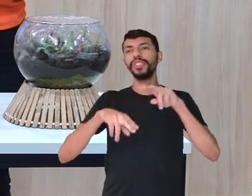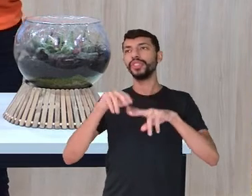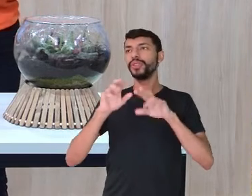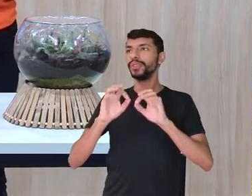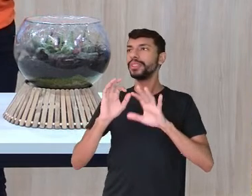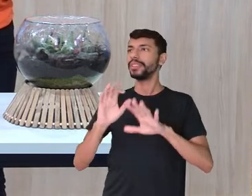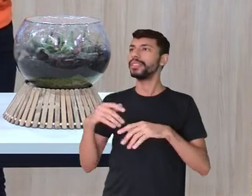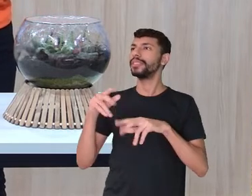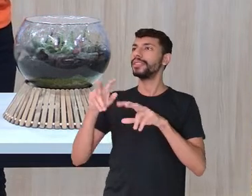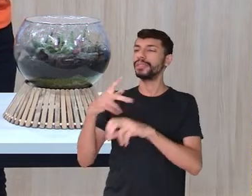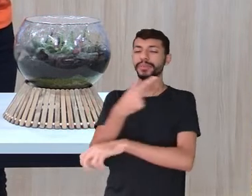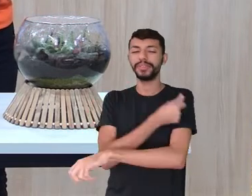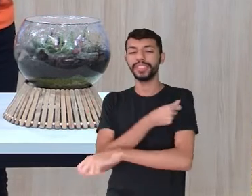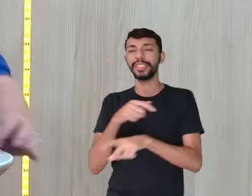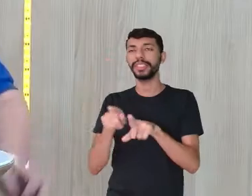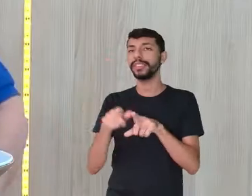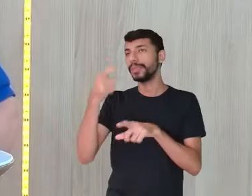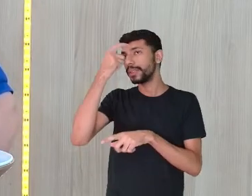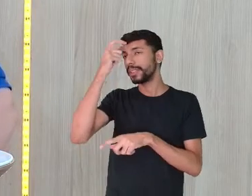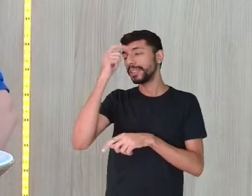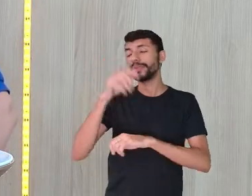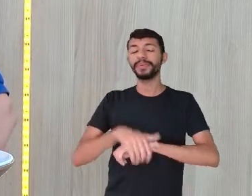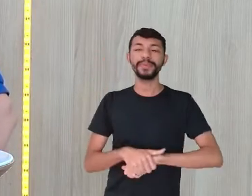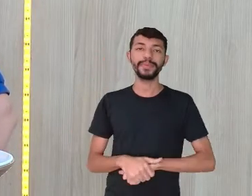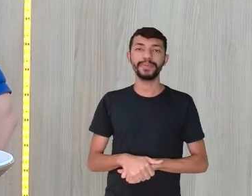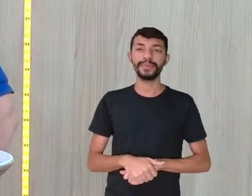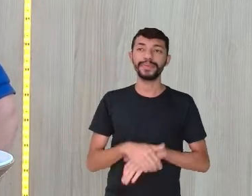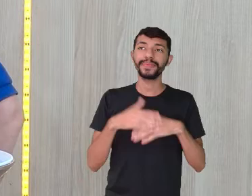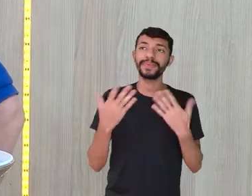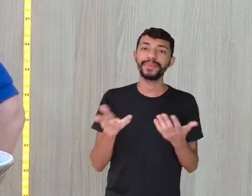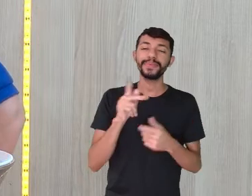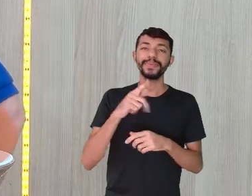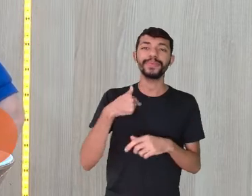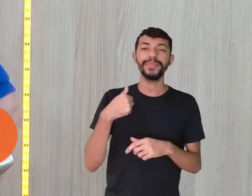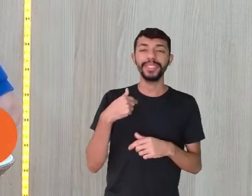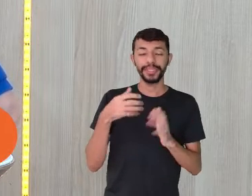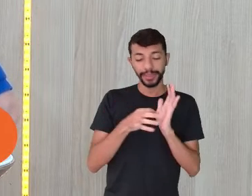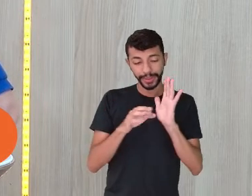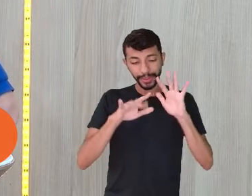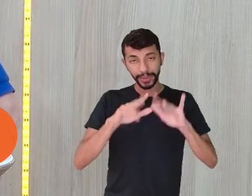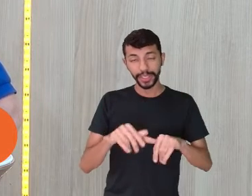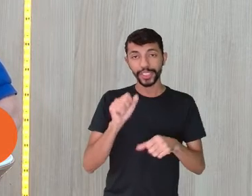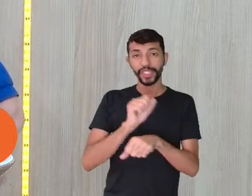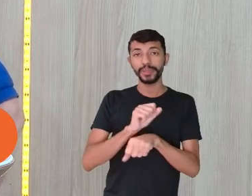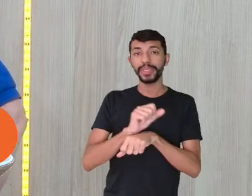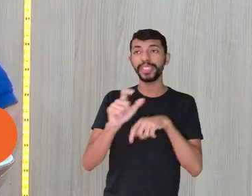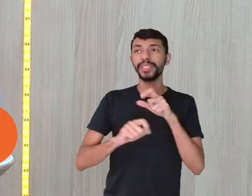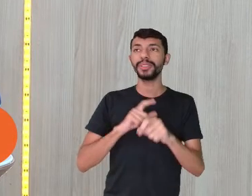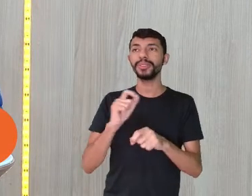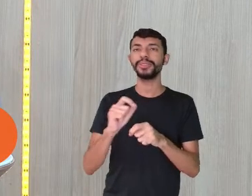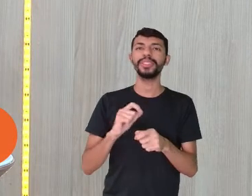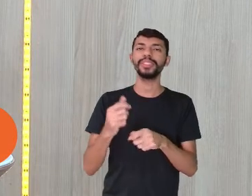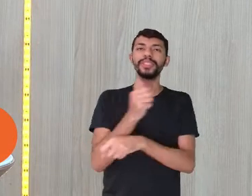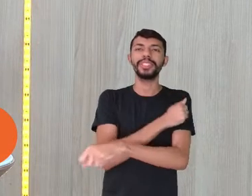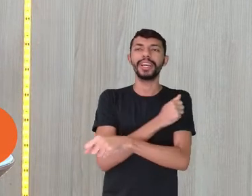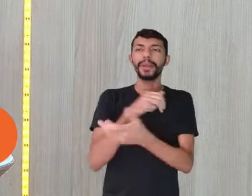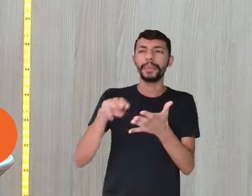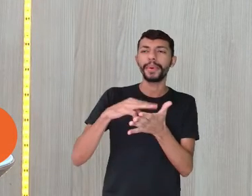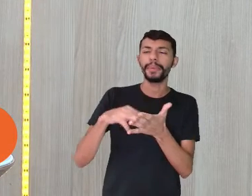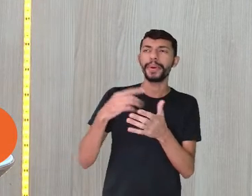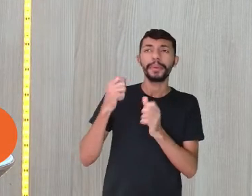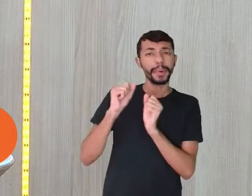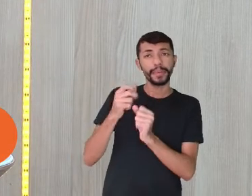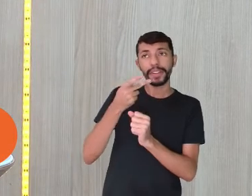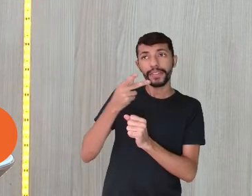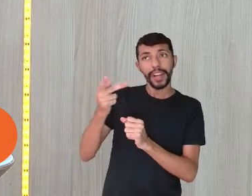a questão das vacinas. Pois é, Cláudia, eu estou aqui ligadinha no chat, esperando aí a comunicação para poder passar para a professora